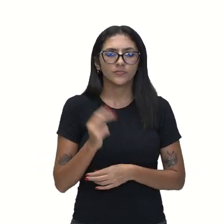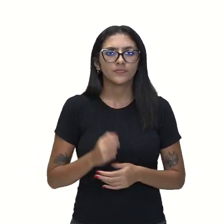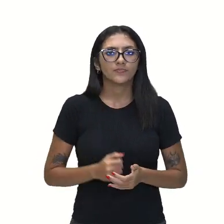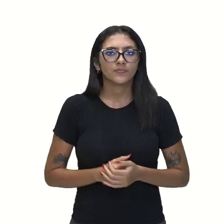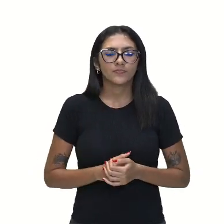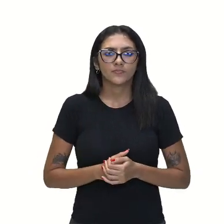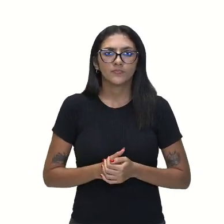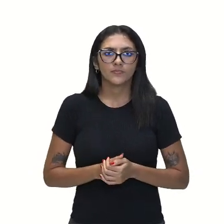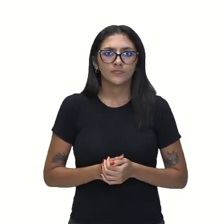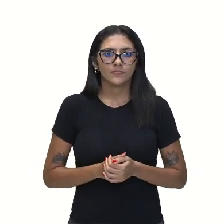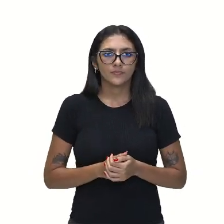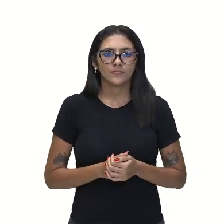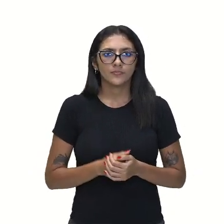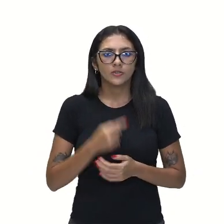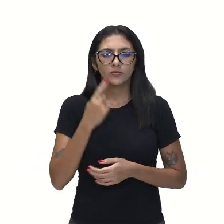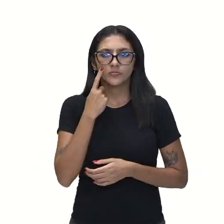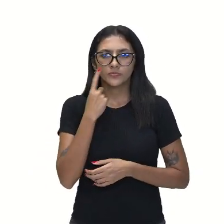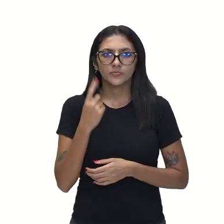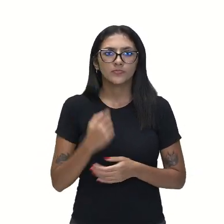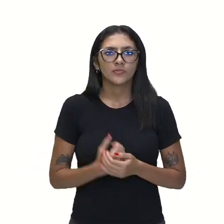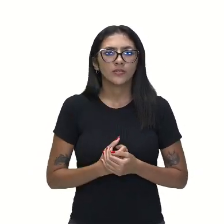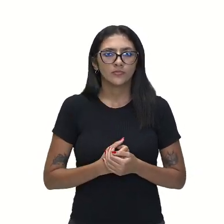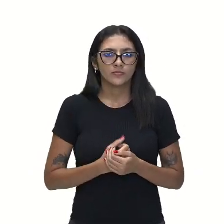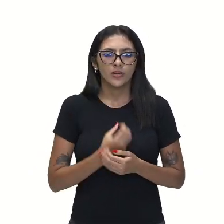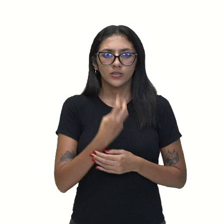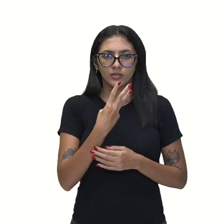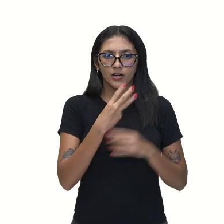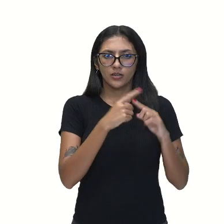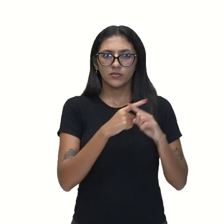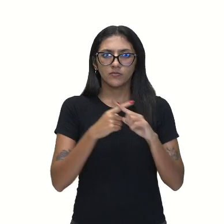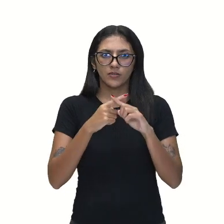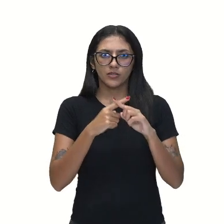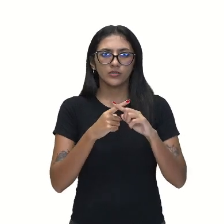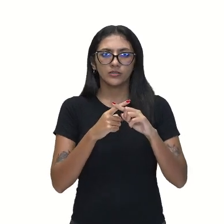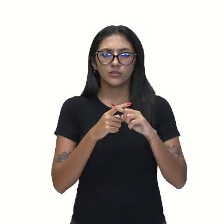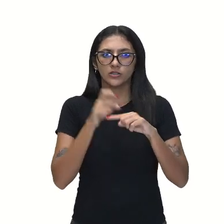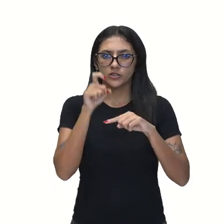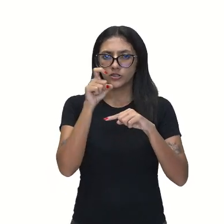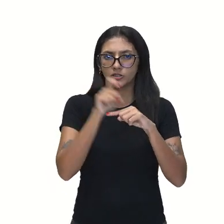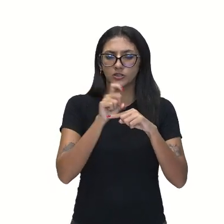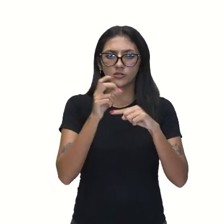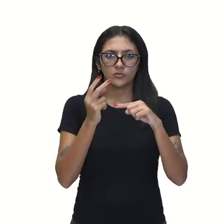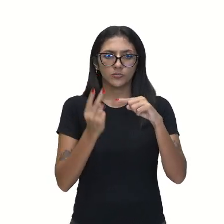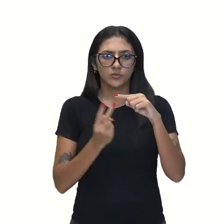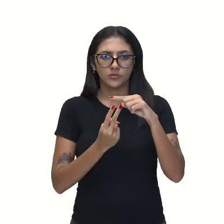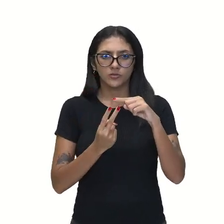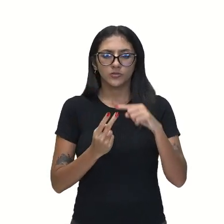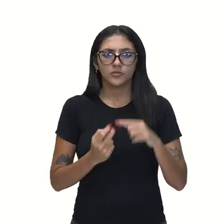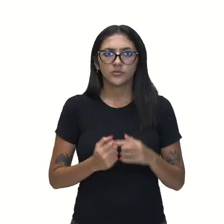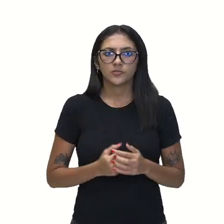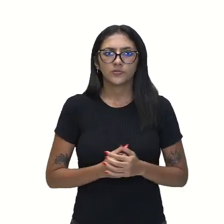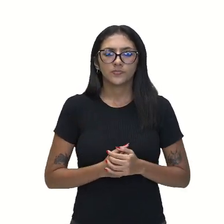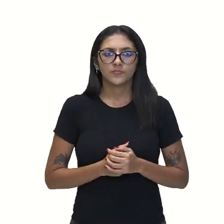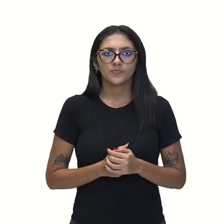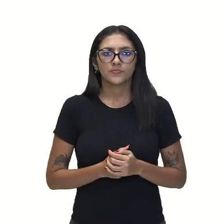eu vou fazer 3 vezes x sobre 2. Isso aqui vai dar